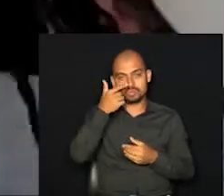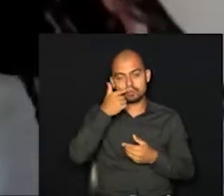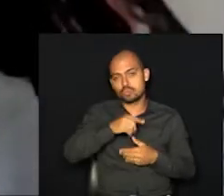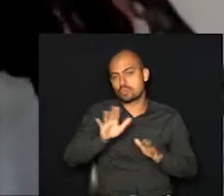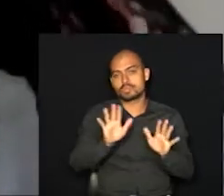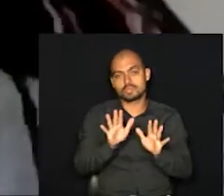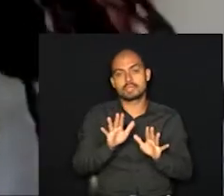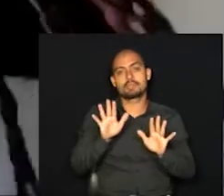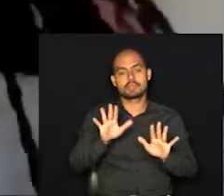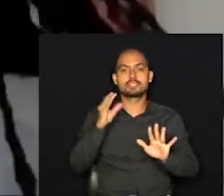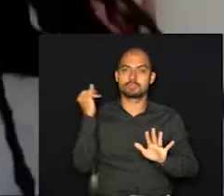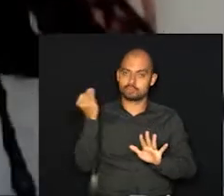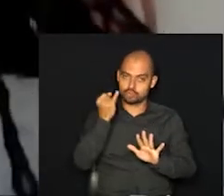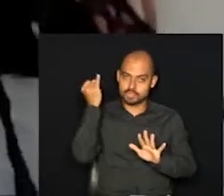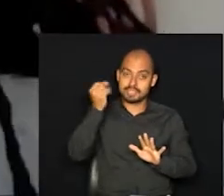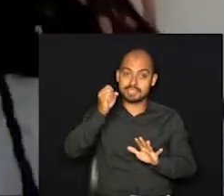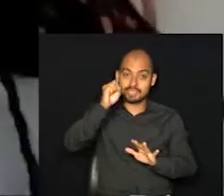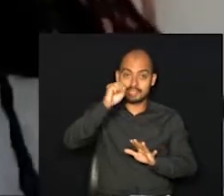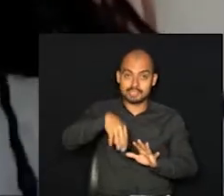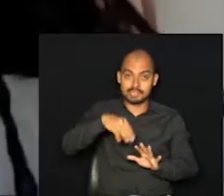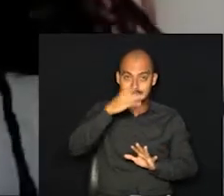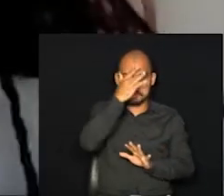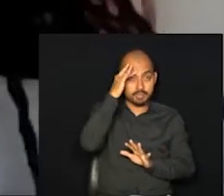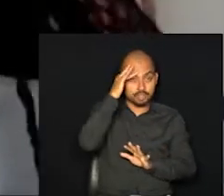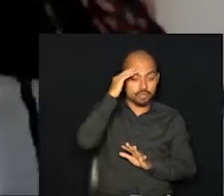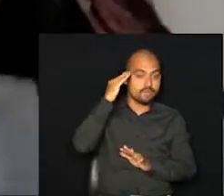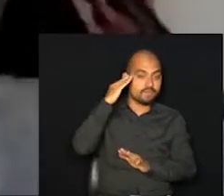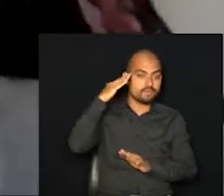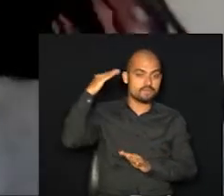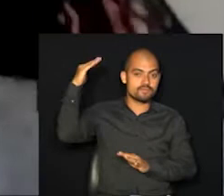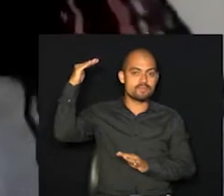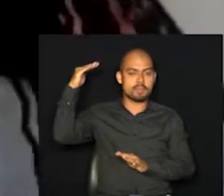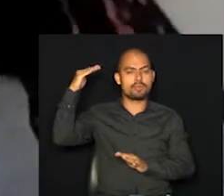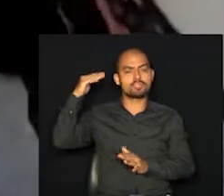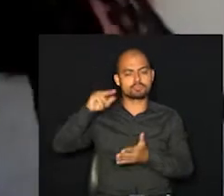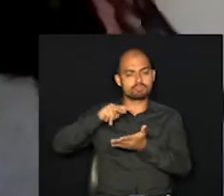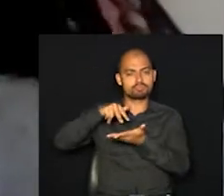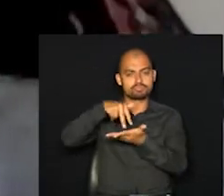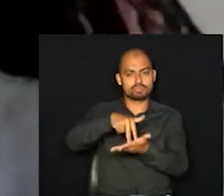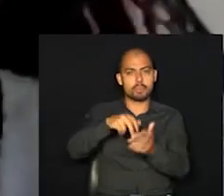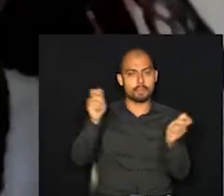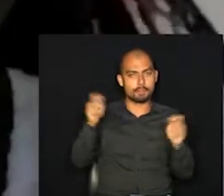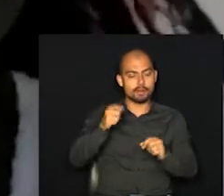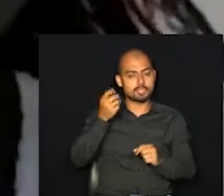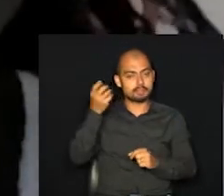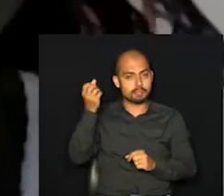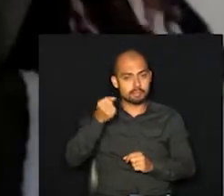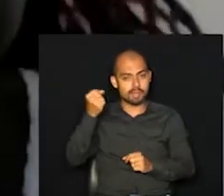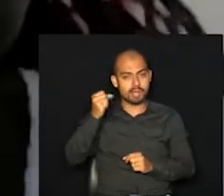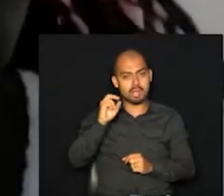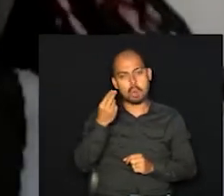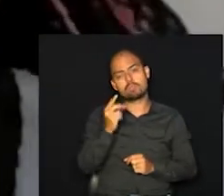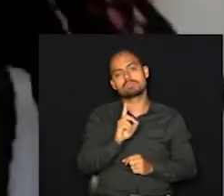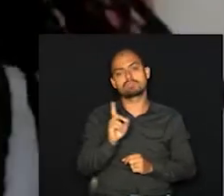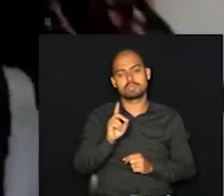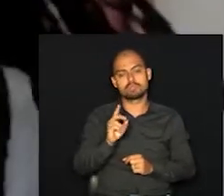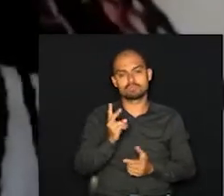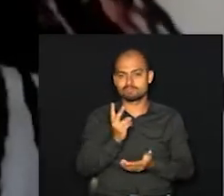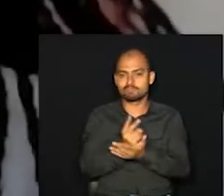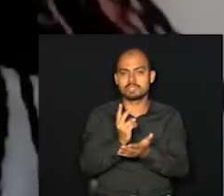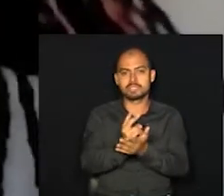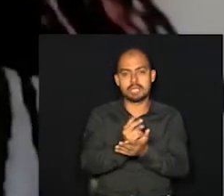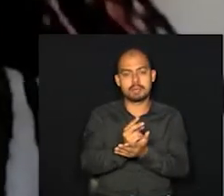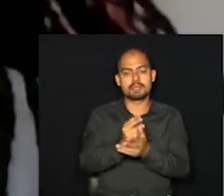importante, sim, essas pessoas públicas, famosas, sejam elas brancas ou não, que elas estejam sempre abordando